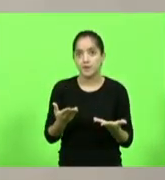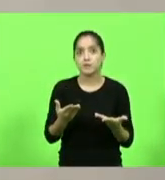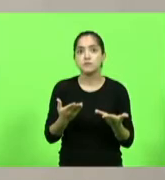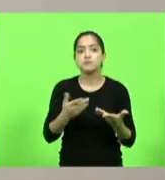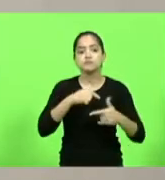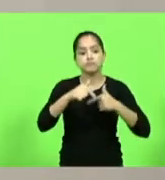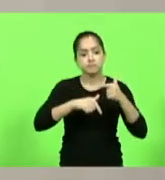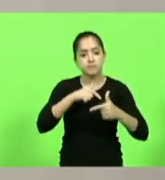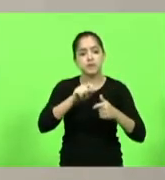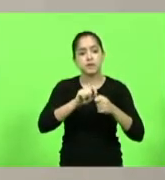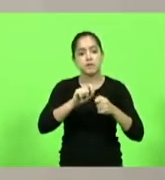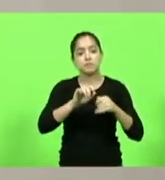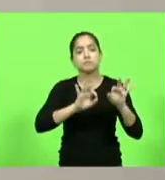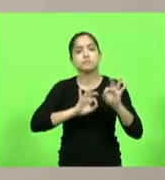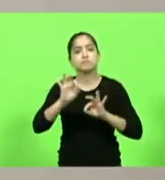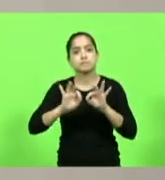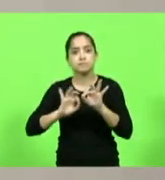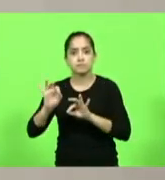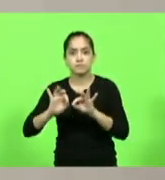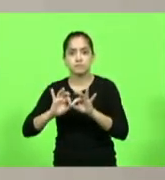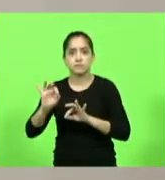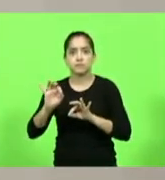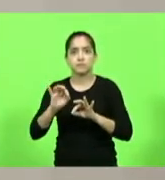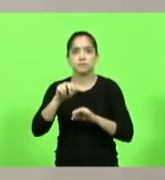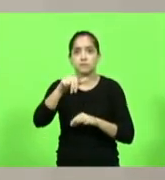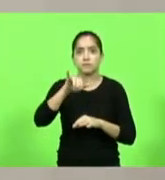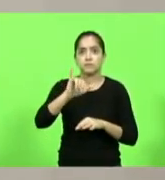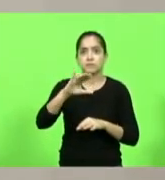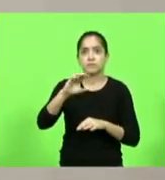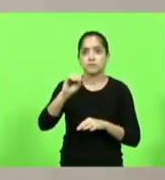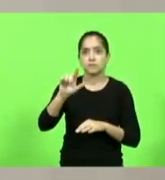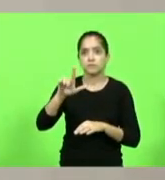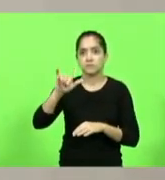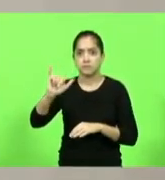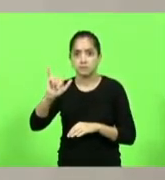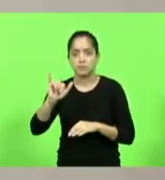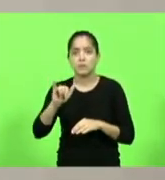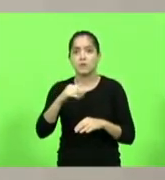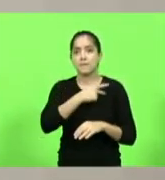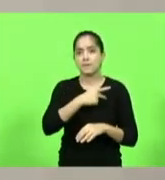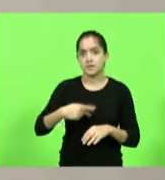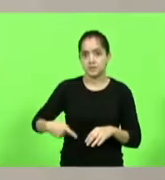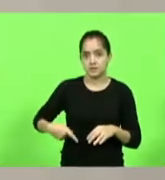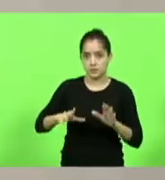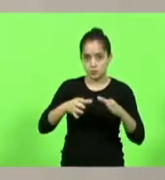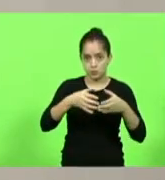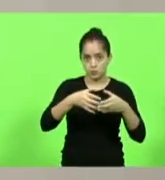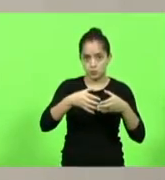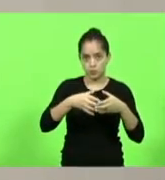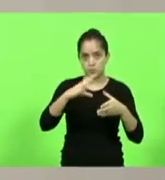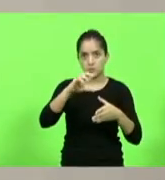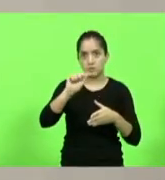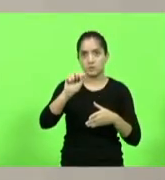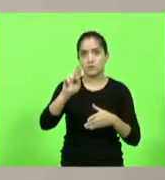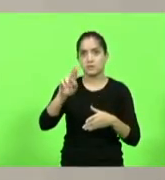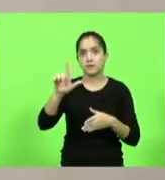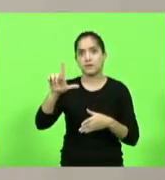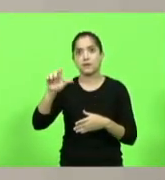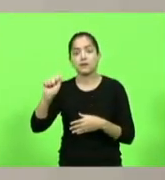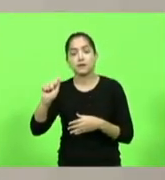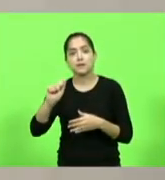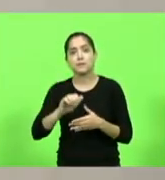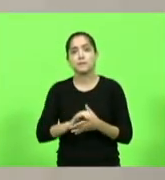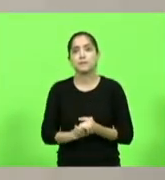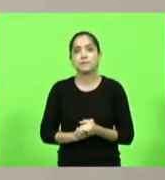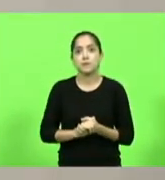ligados ao projeto, né? A Nicole, presidente do grupo, a Carla Pereira,